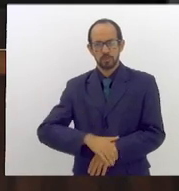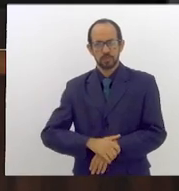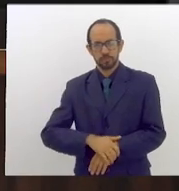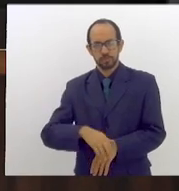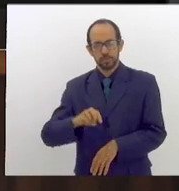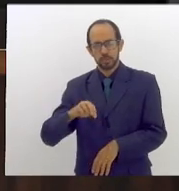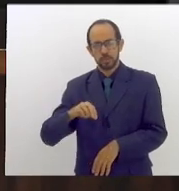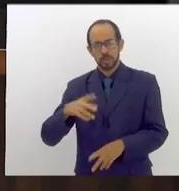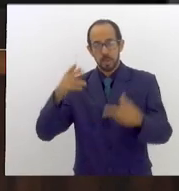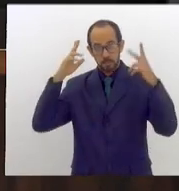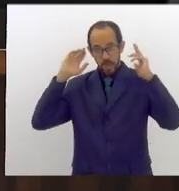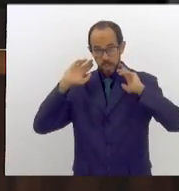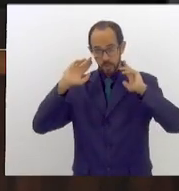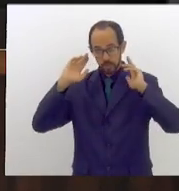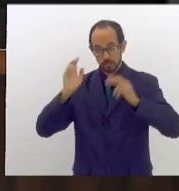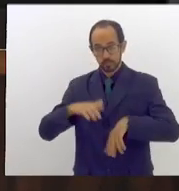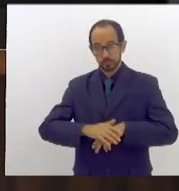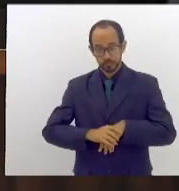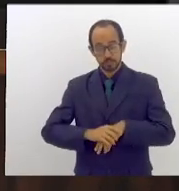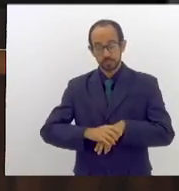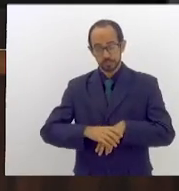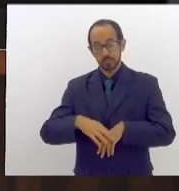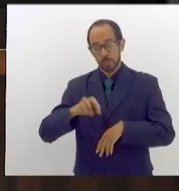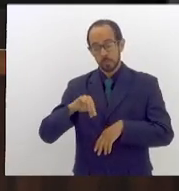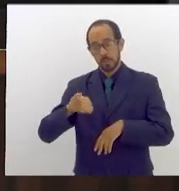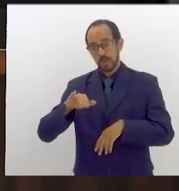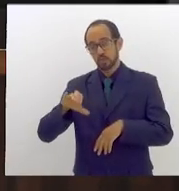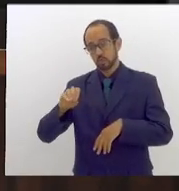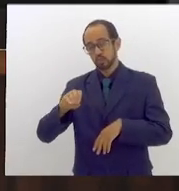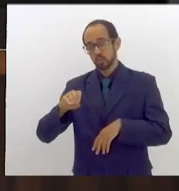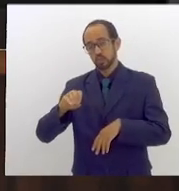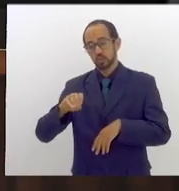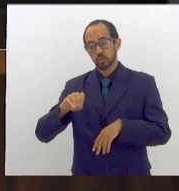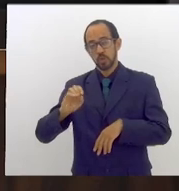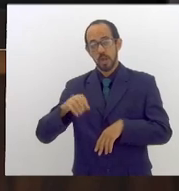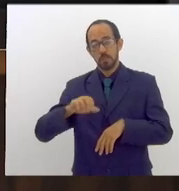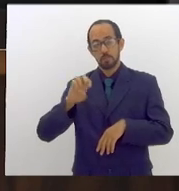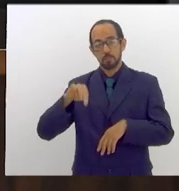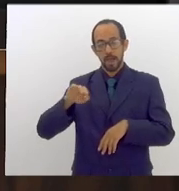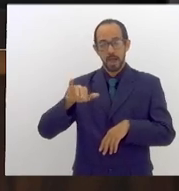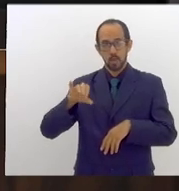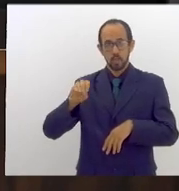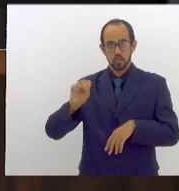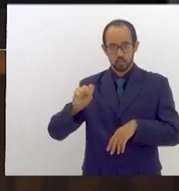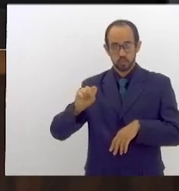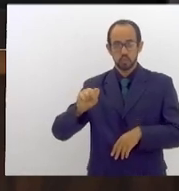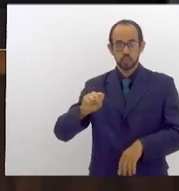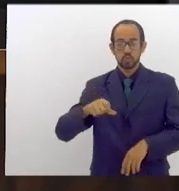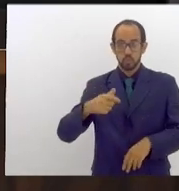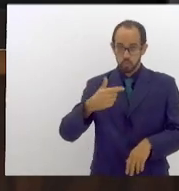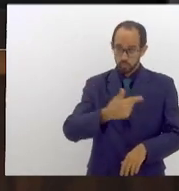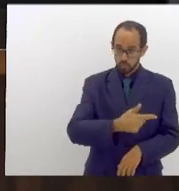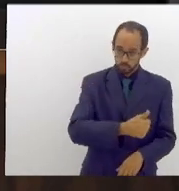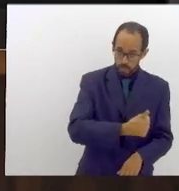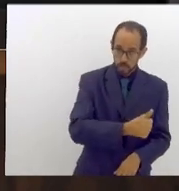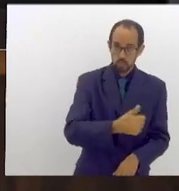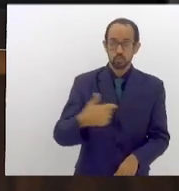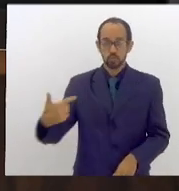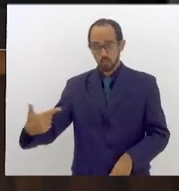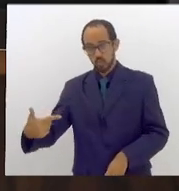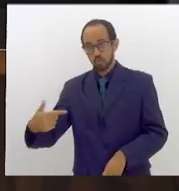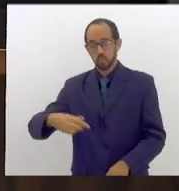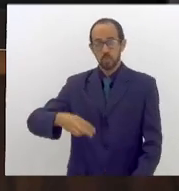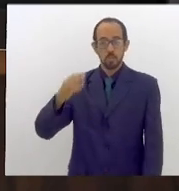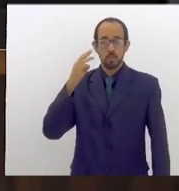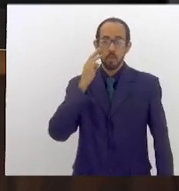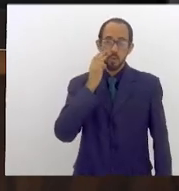Marcelo cabeleireiro Márcio canela Marcos Abraão Marcos Miller Mônica Francisco